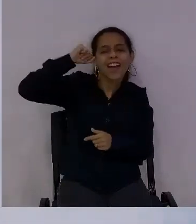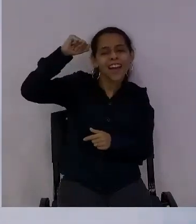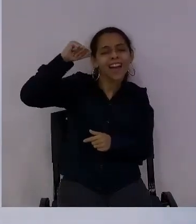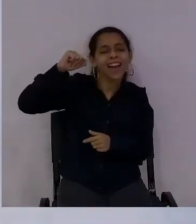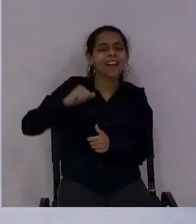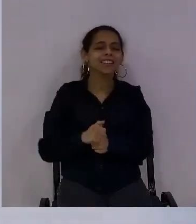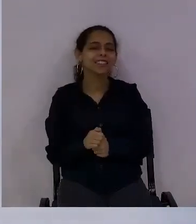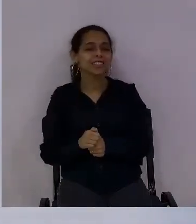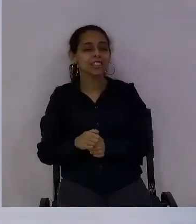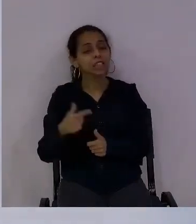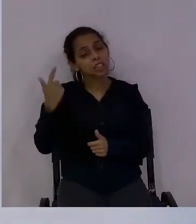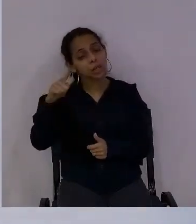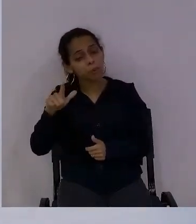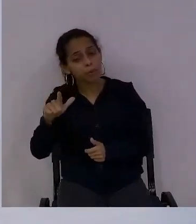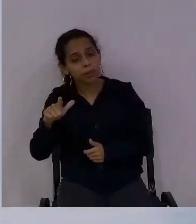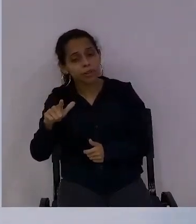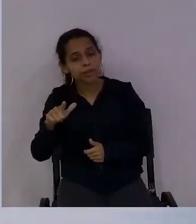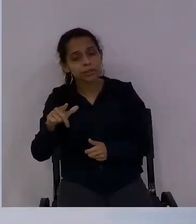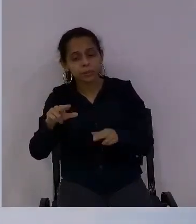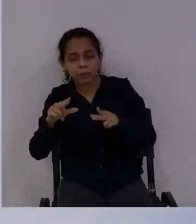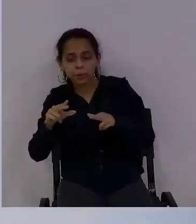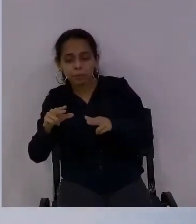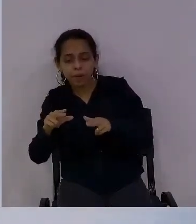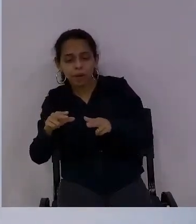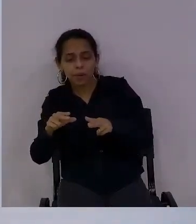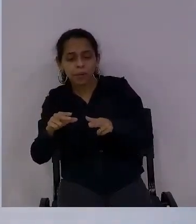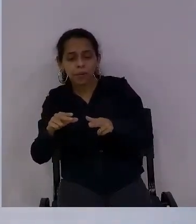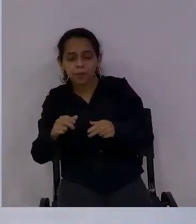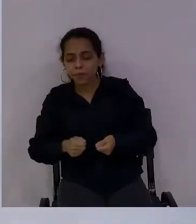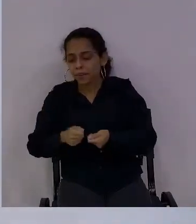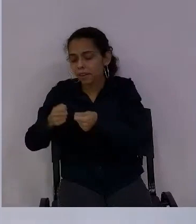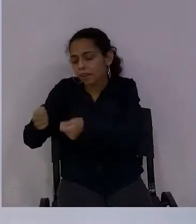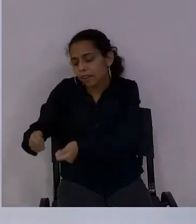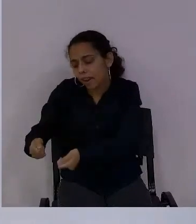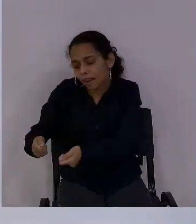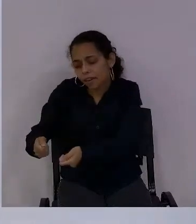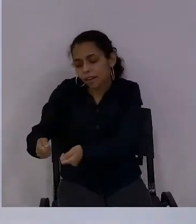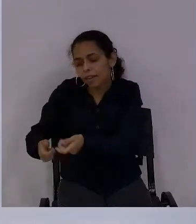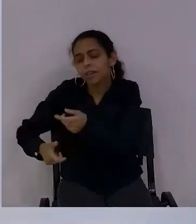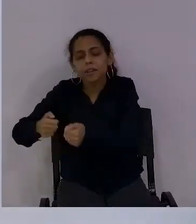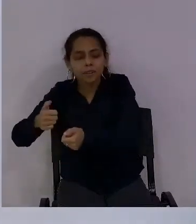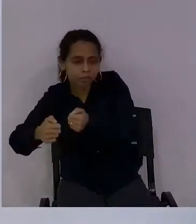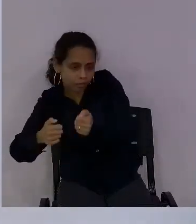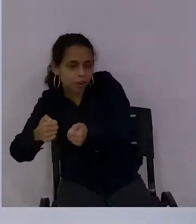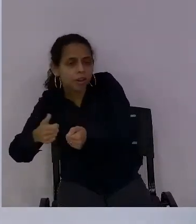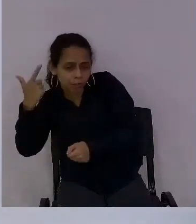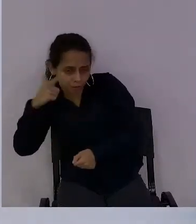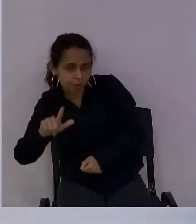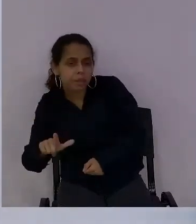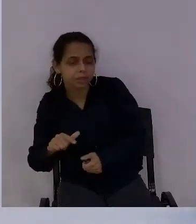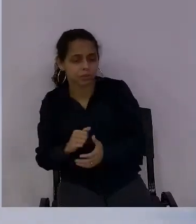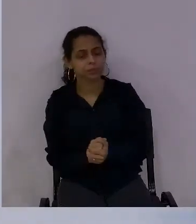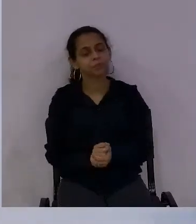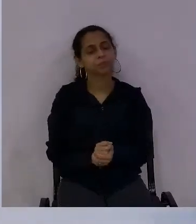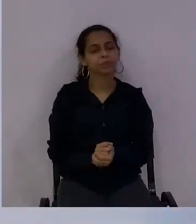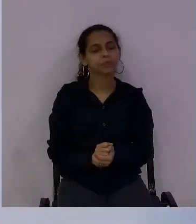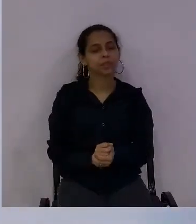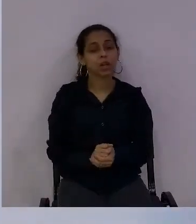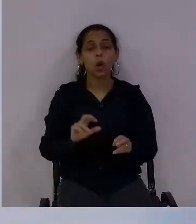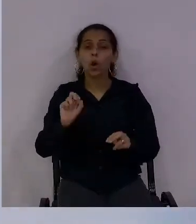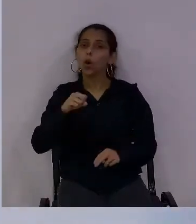Ou aquele momento em que você dá uma tarefa para o filho, mas percebe e entende as limitações dele em